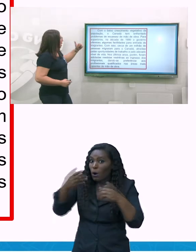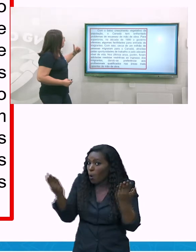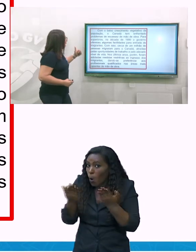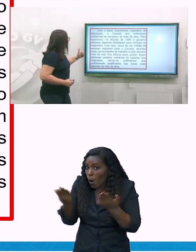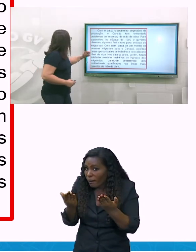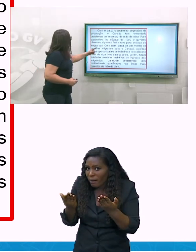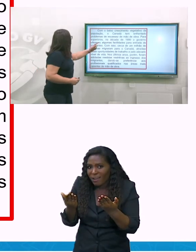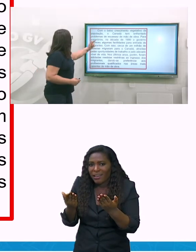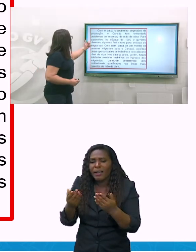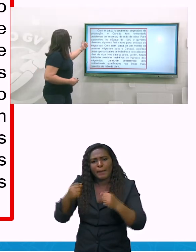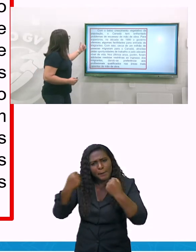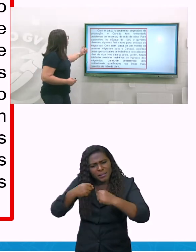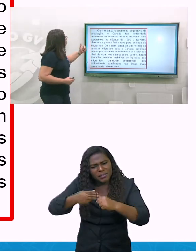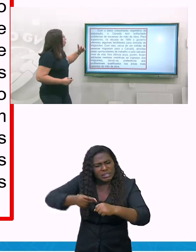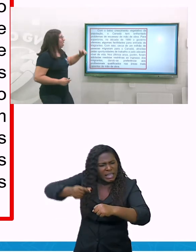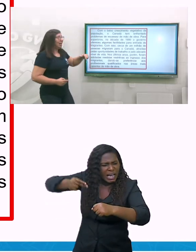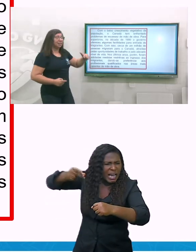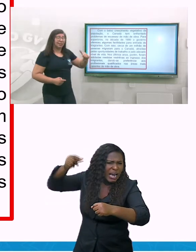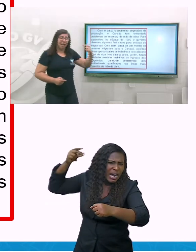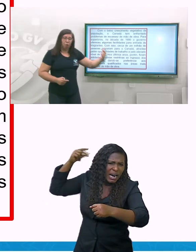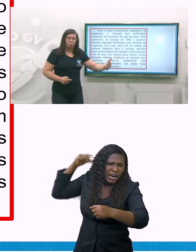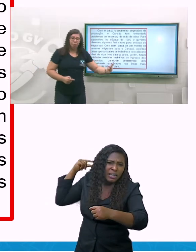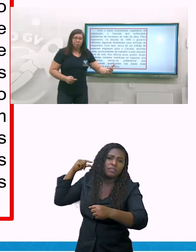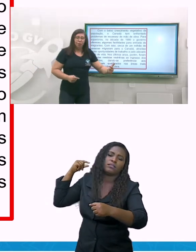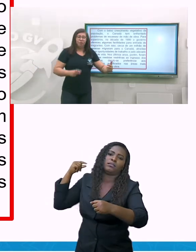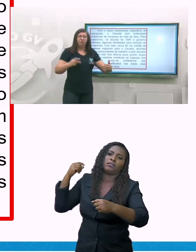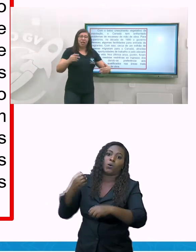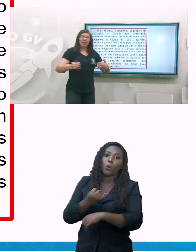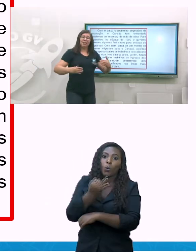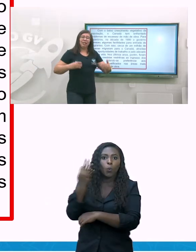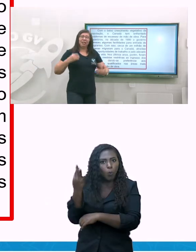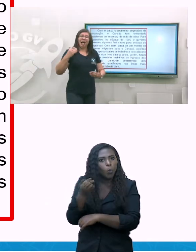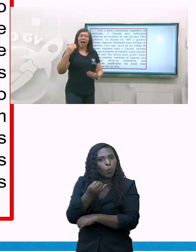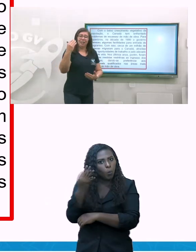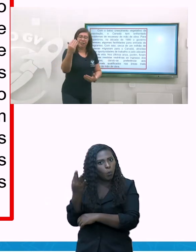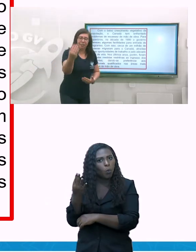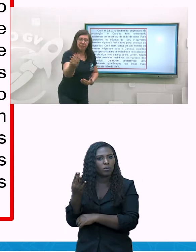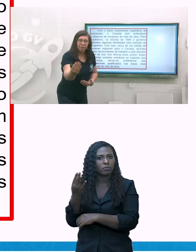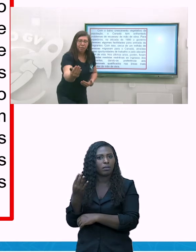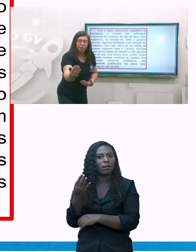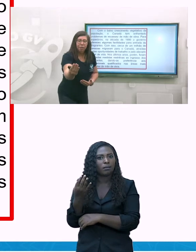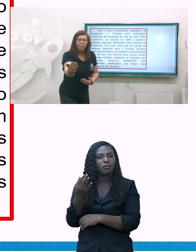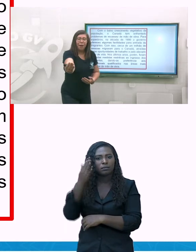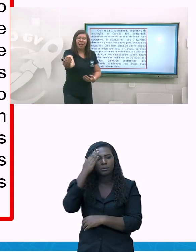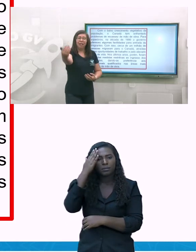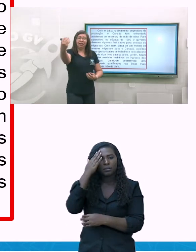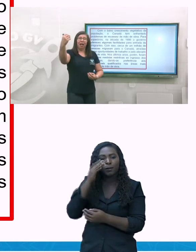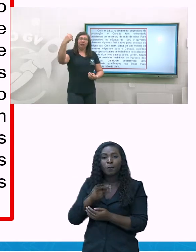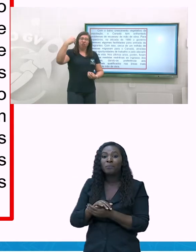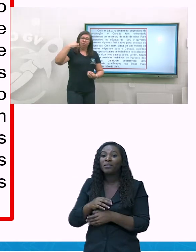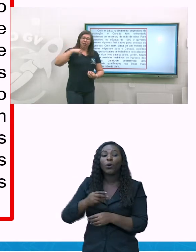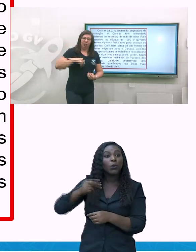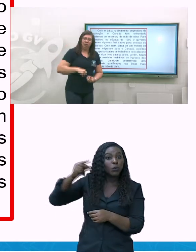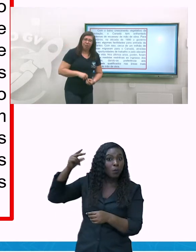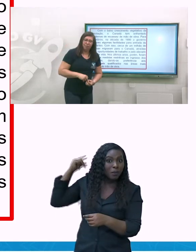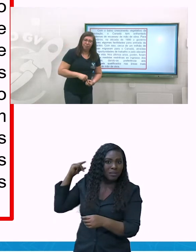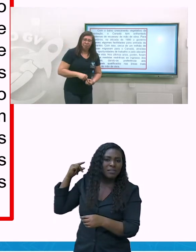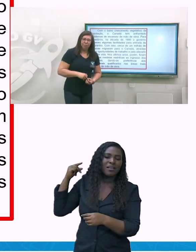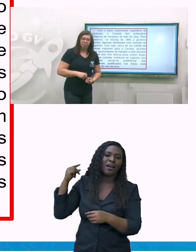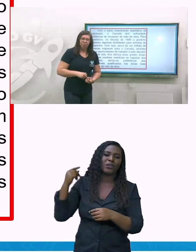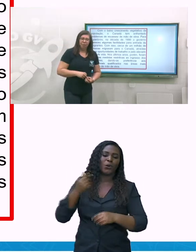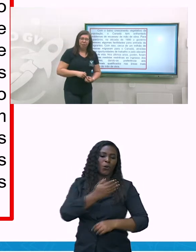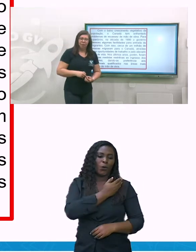século passado, o governo ofereceu facilidades para a entrada de